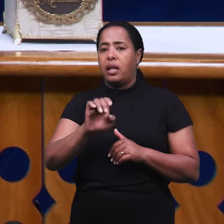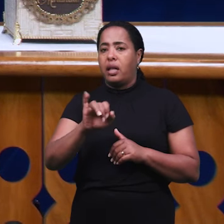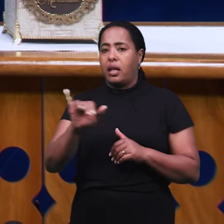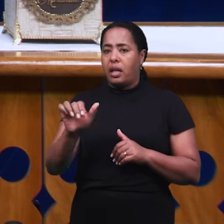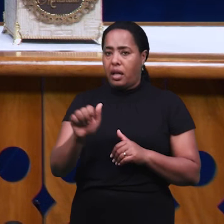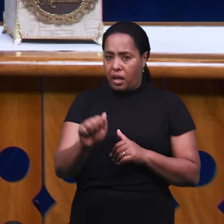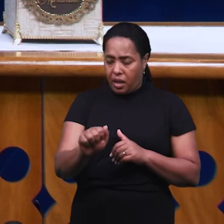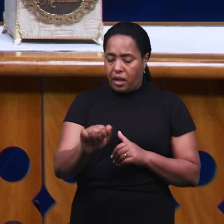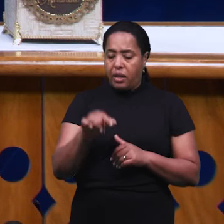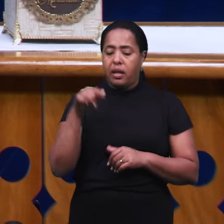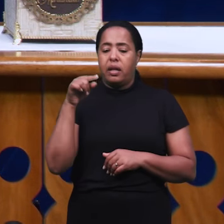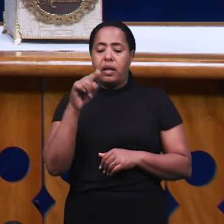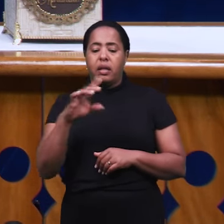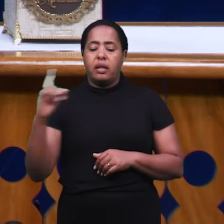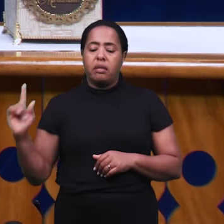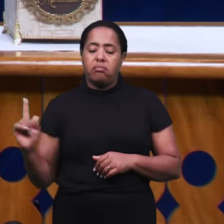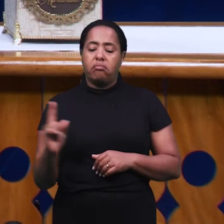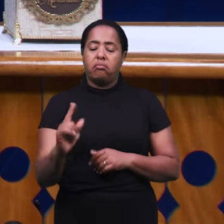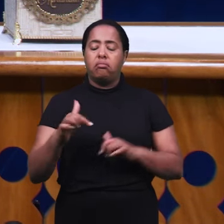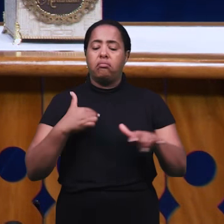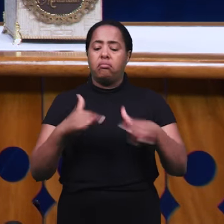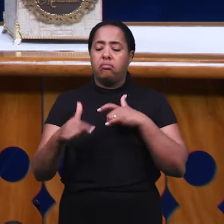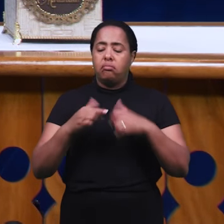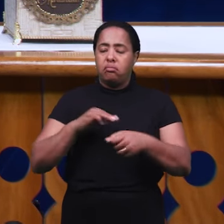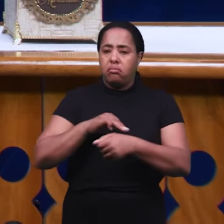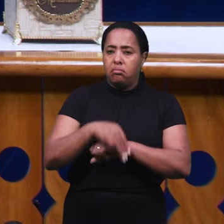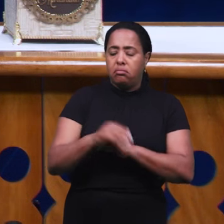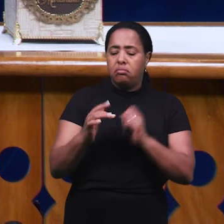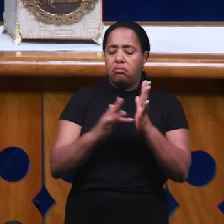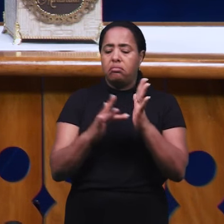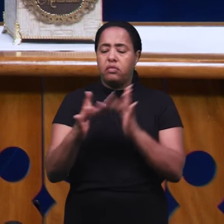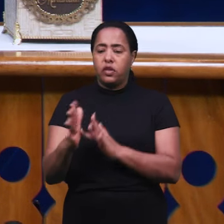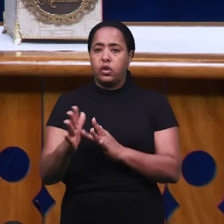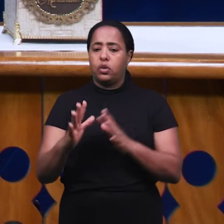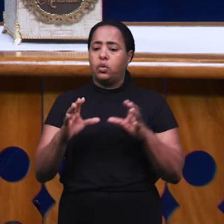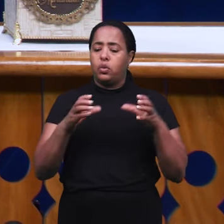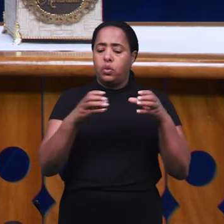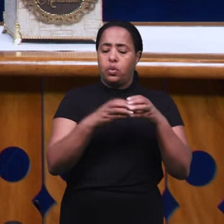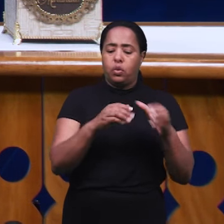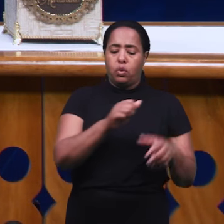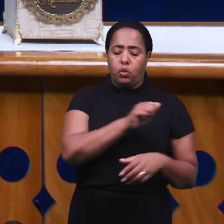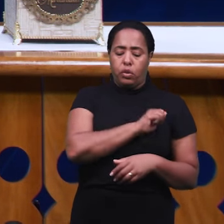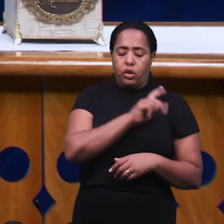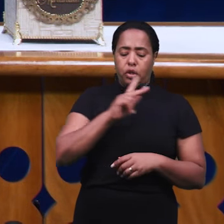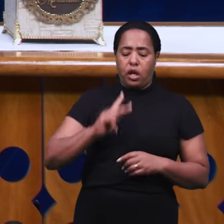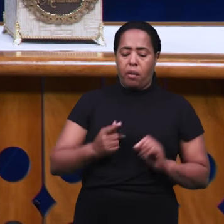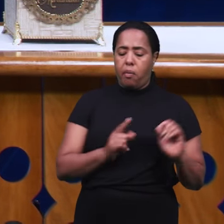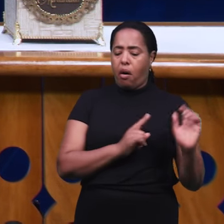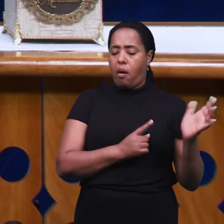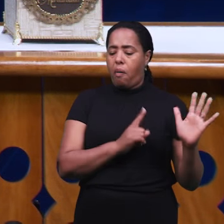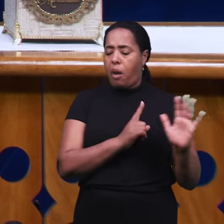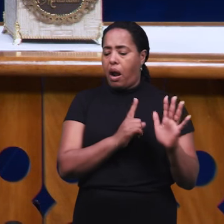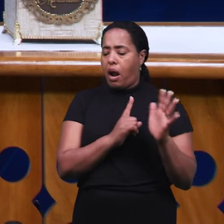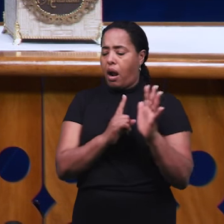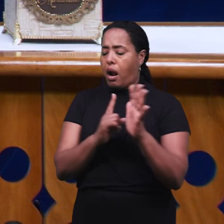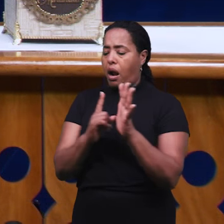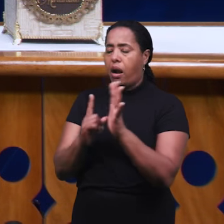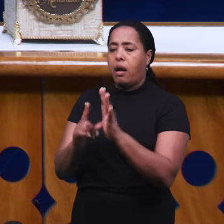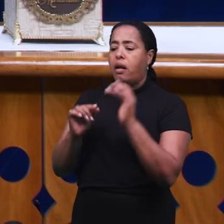trabalhos do ministério de Jesus. Então os apóstolos se aproximam de Jesus e